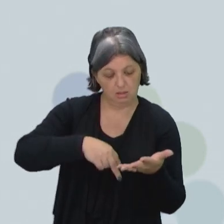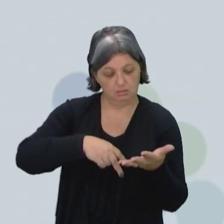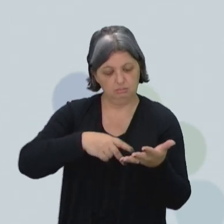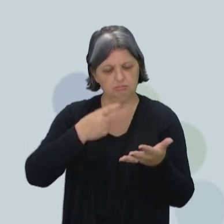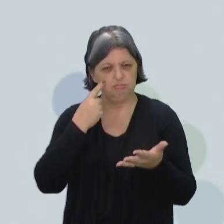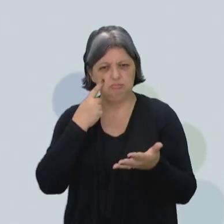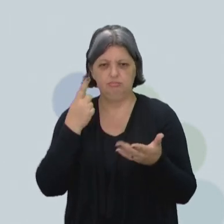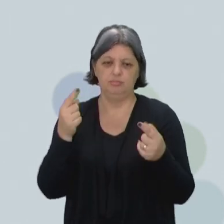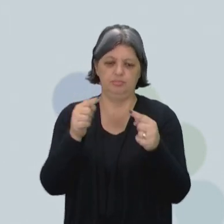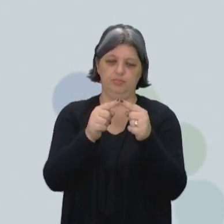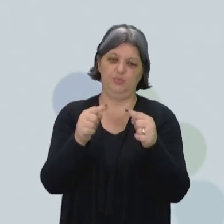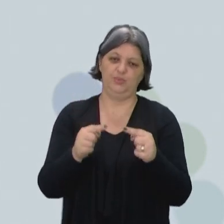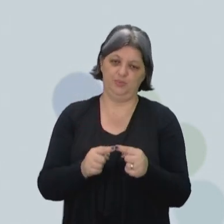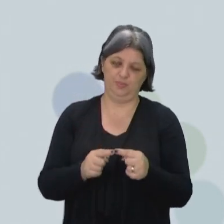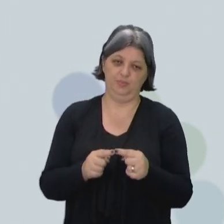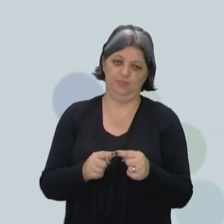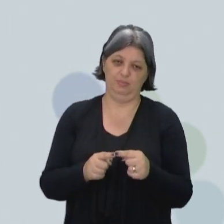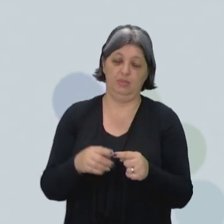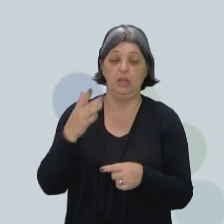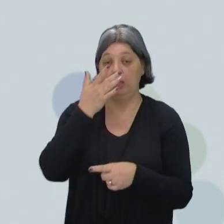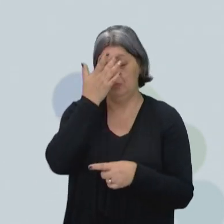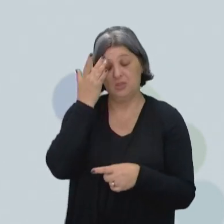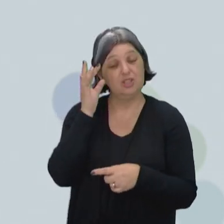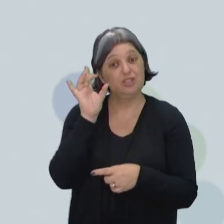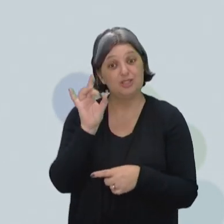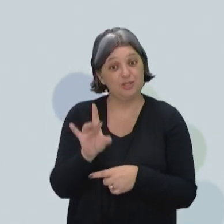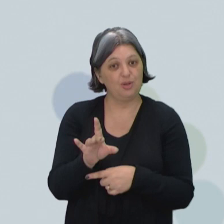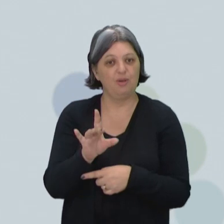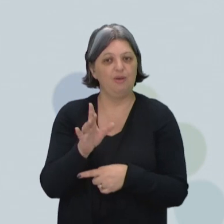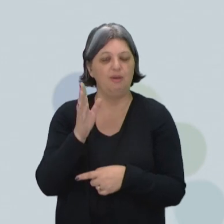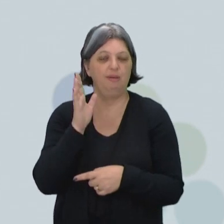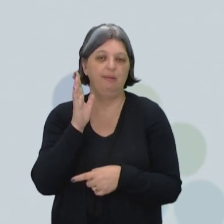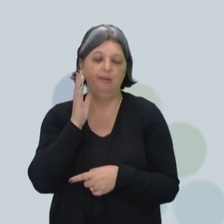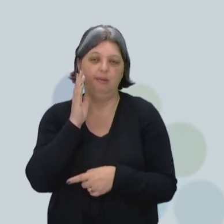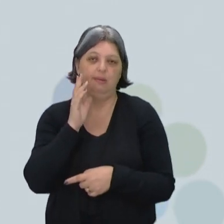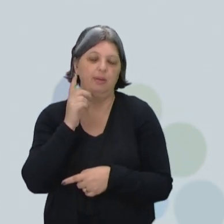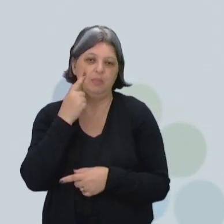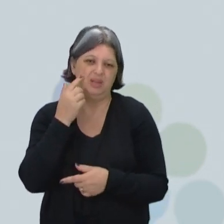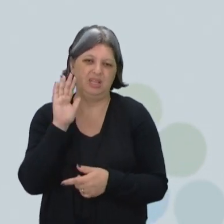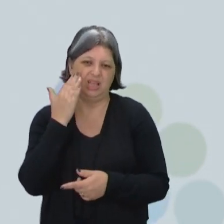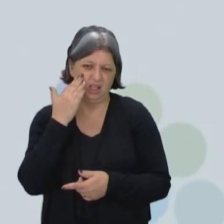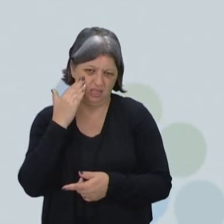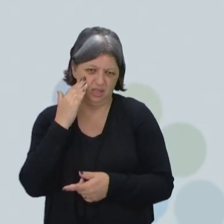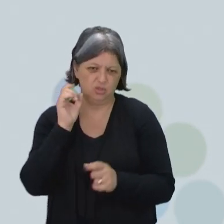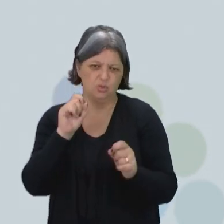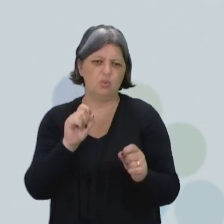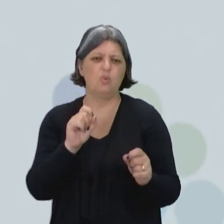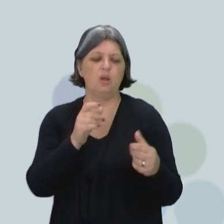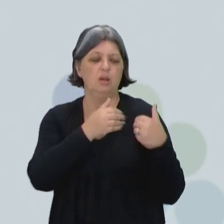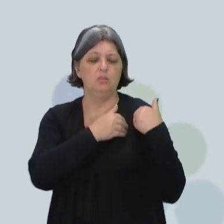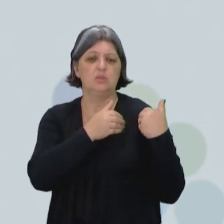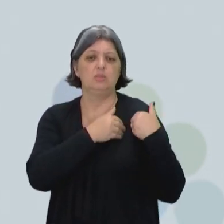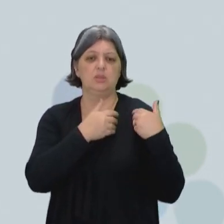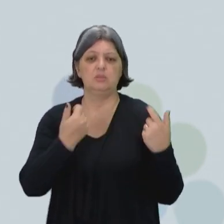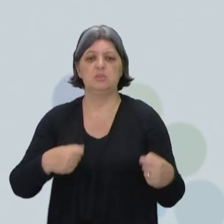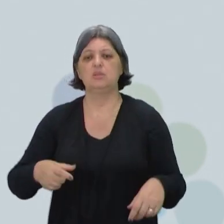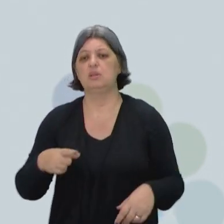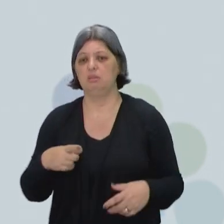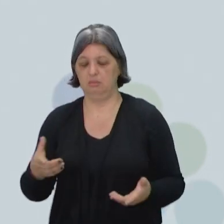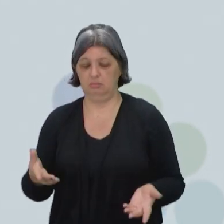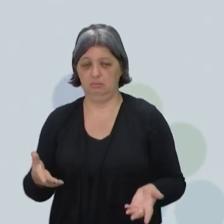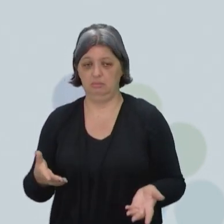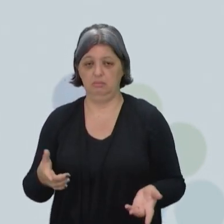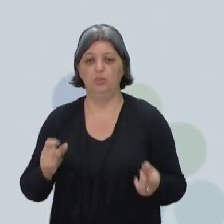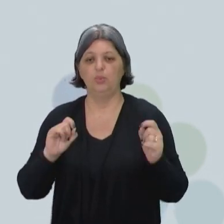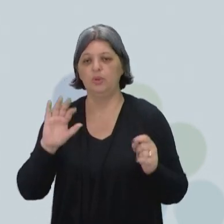coisa está amarrada à outra. A pessoa só vai escrever com responsabilidade se ela sabe e se ela entende qual é a responsabilidade que ela tem que ter. E se ela entende